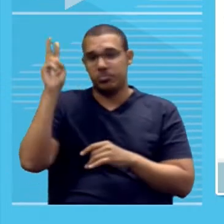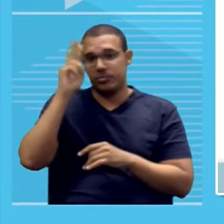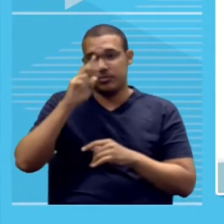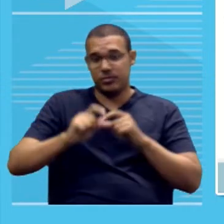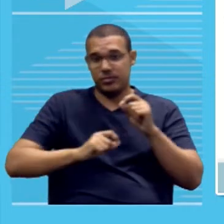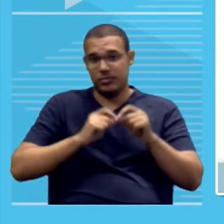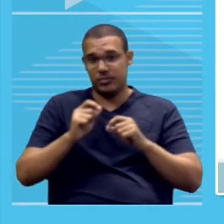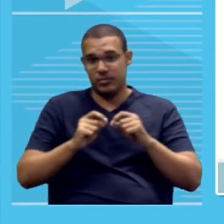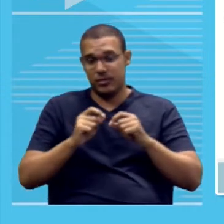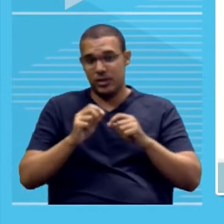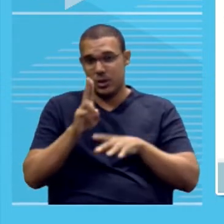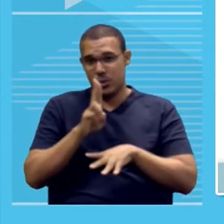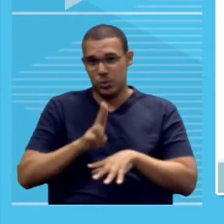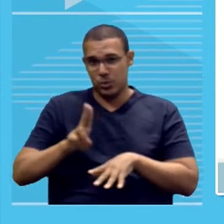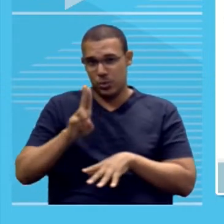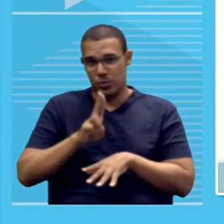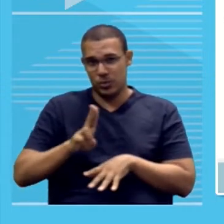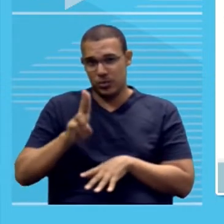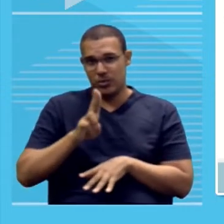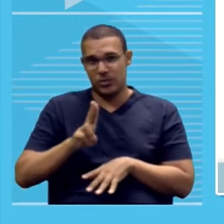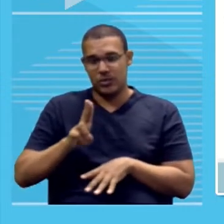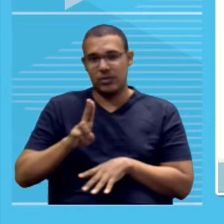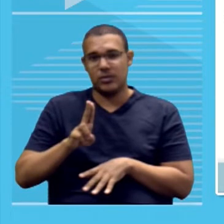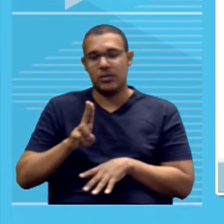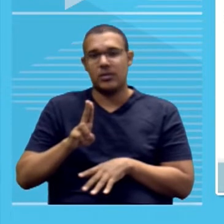esse consumo de